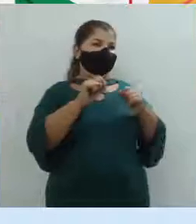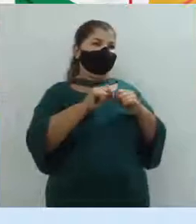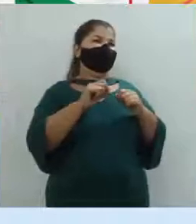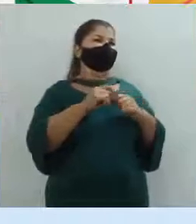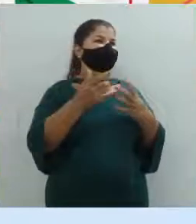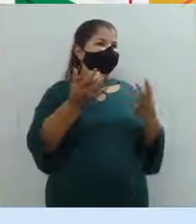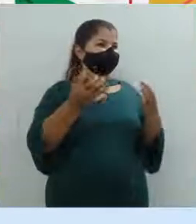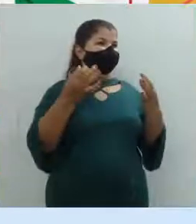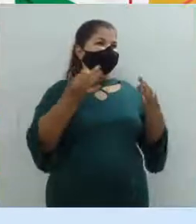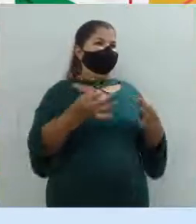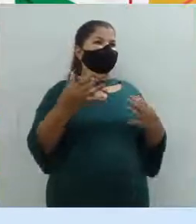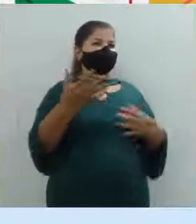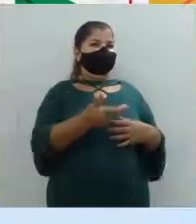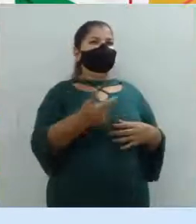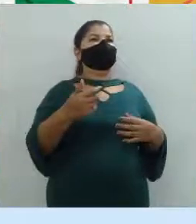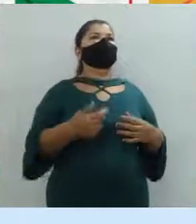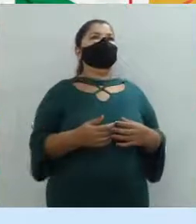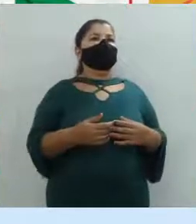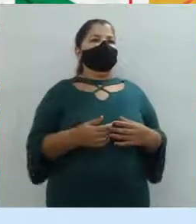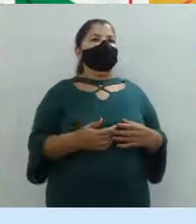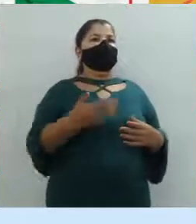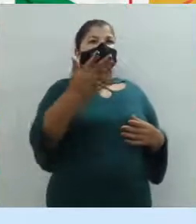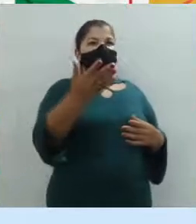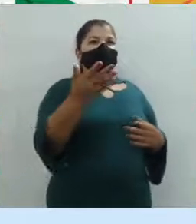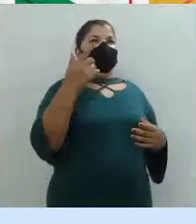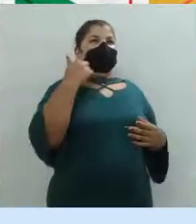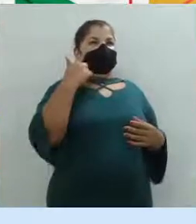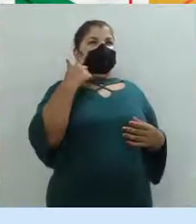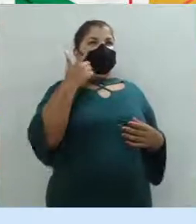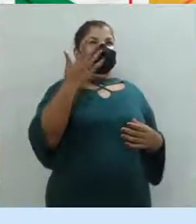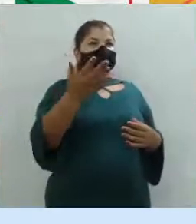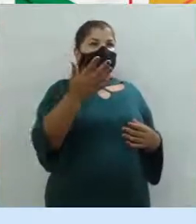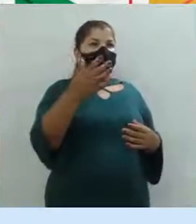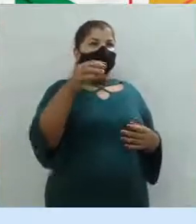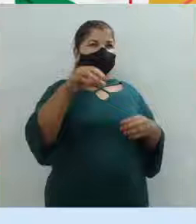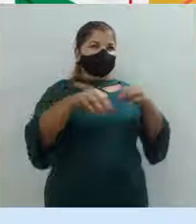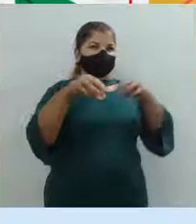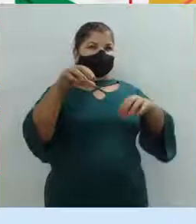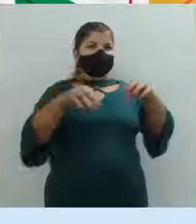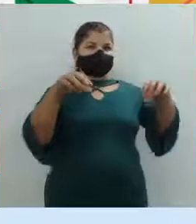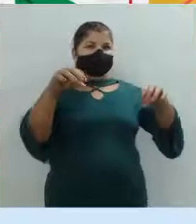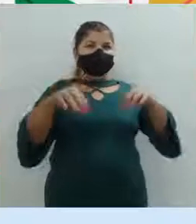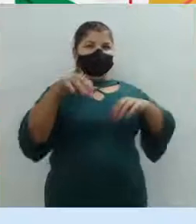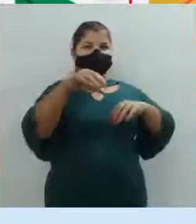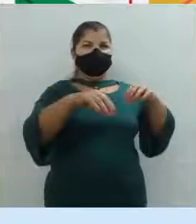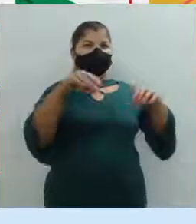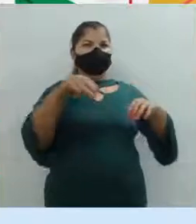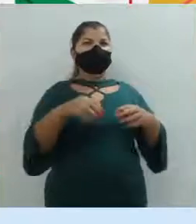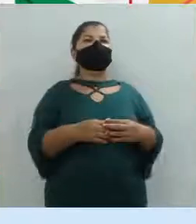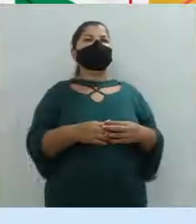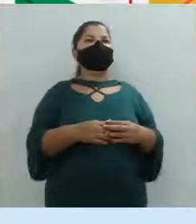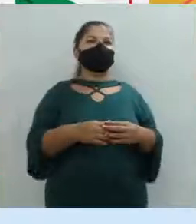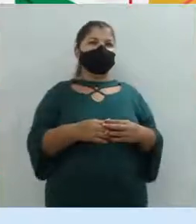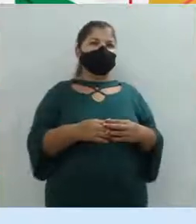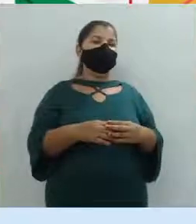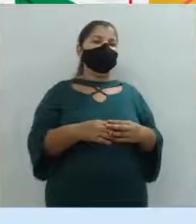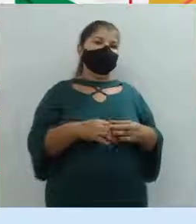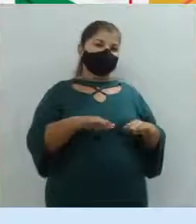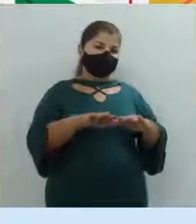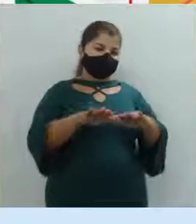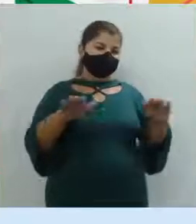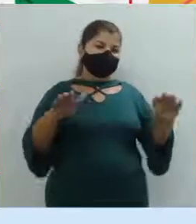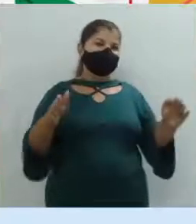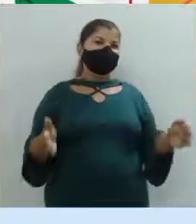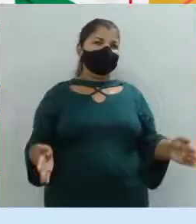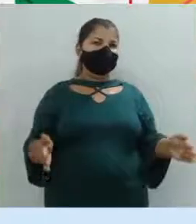ali, tá? Outra obra que ele vai fazer, olha aí, veja que interessante, ele vai colocar na superfície de um plano, né,